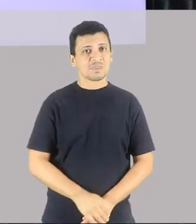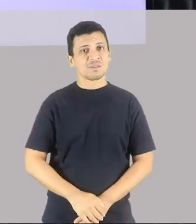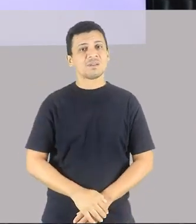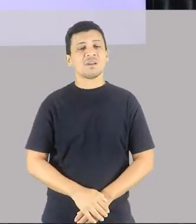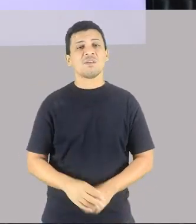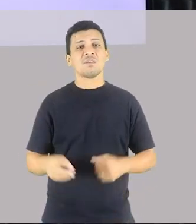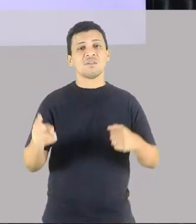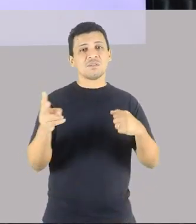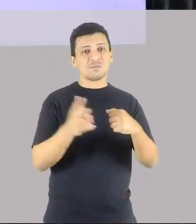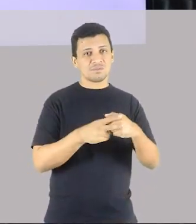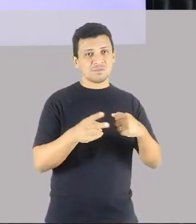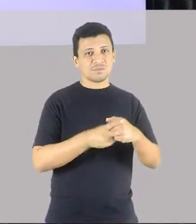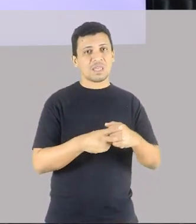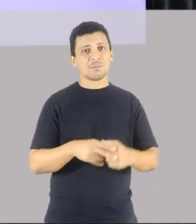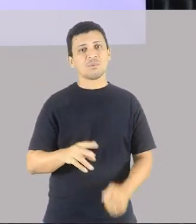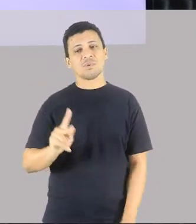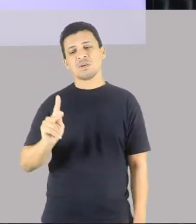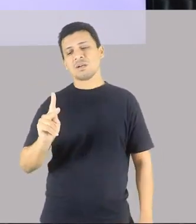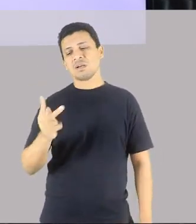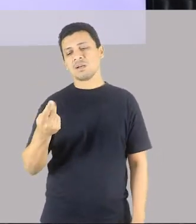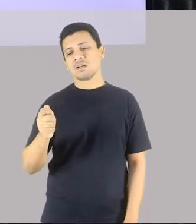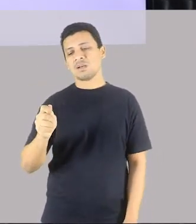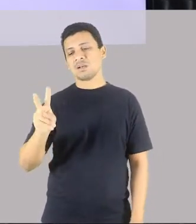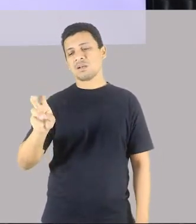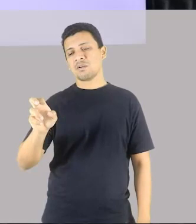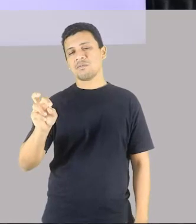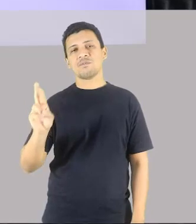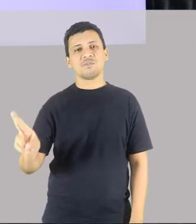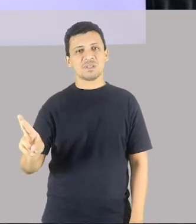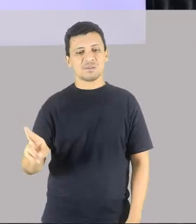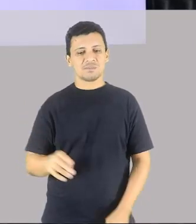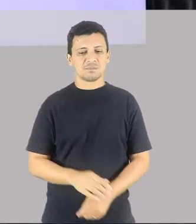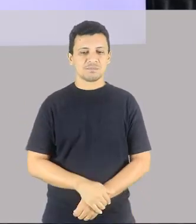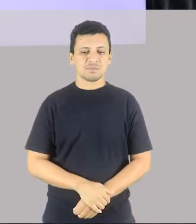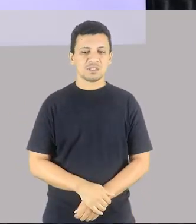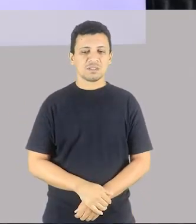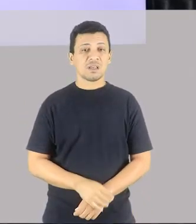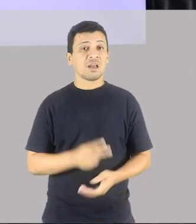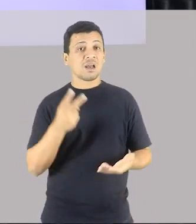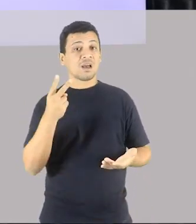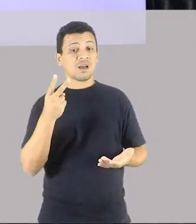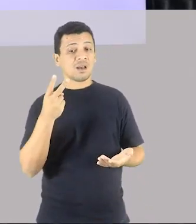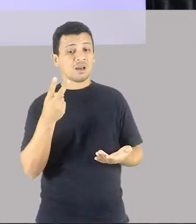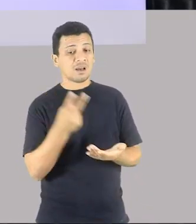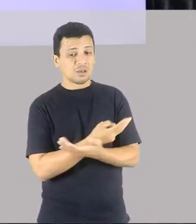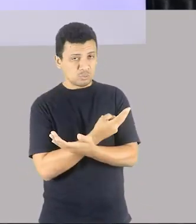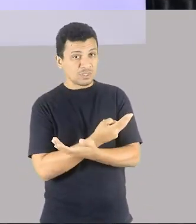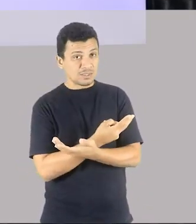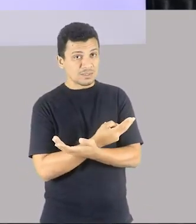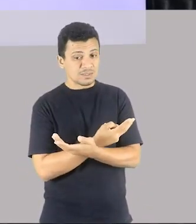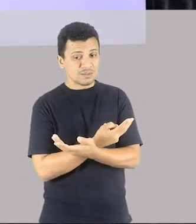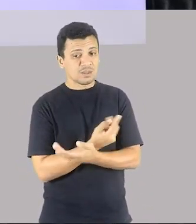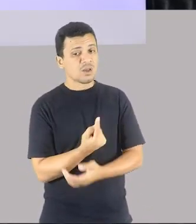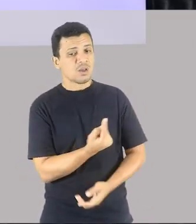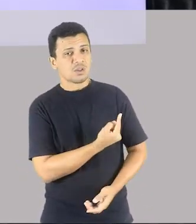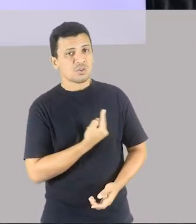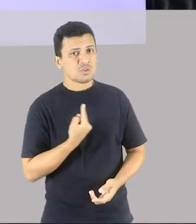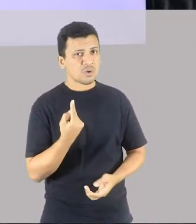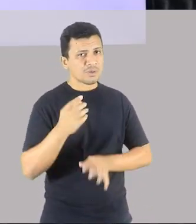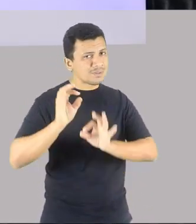verbo haver, né? São verbos unipessoais. Então, quando eu digo acontece que nós não